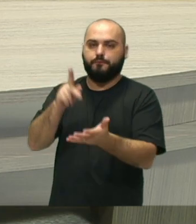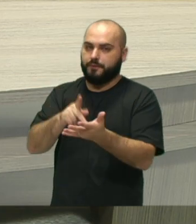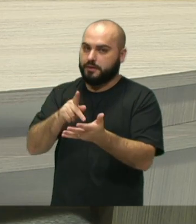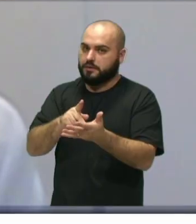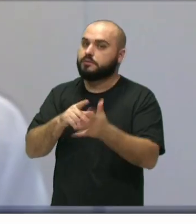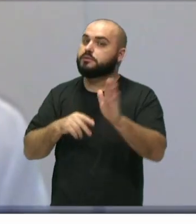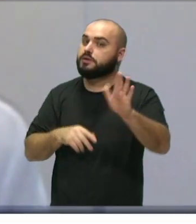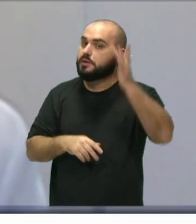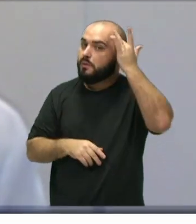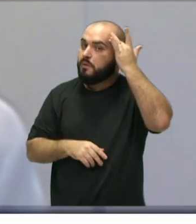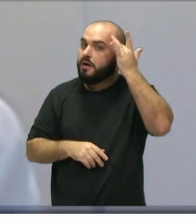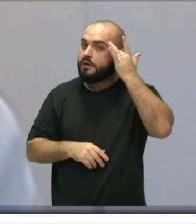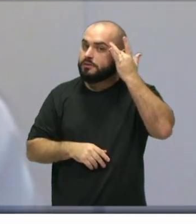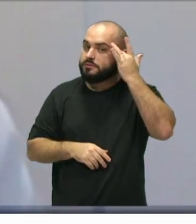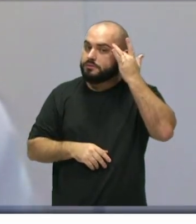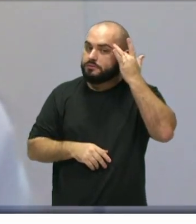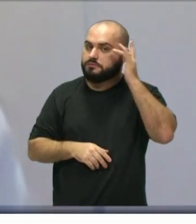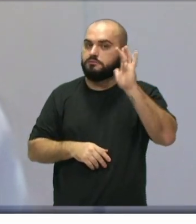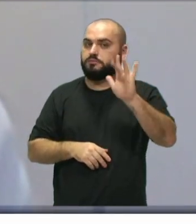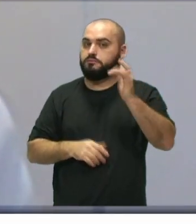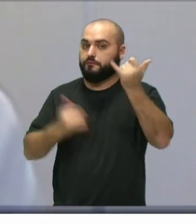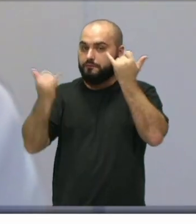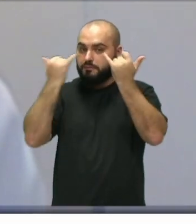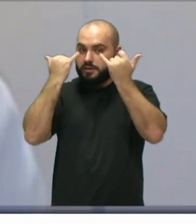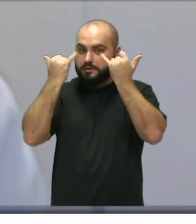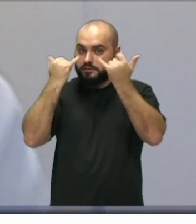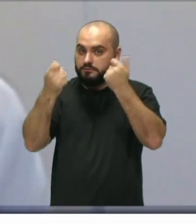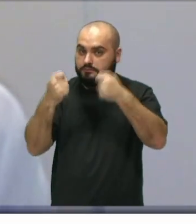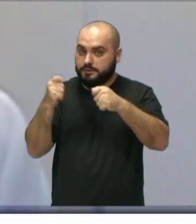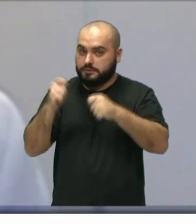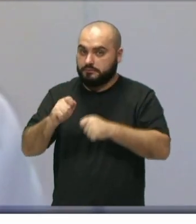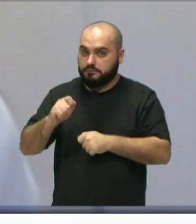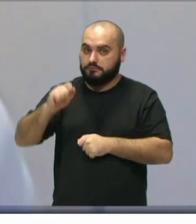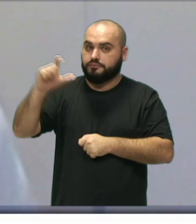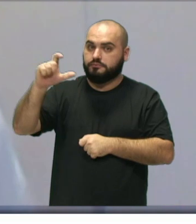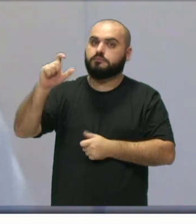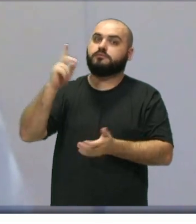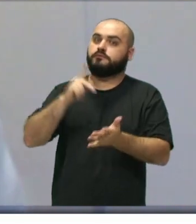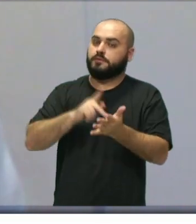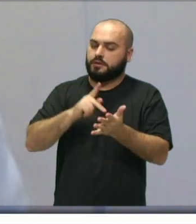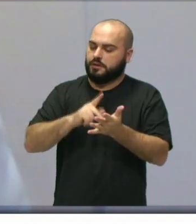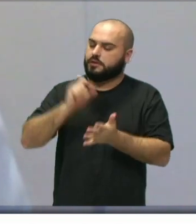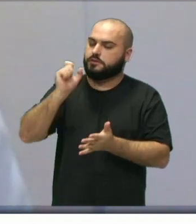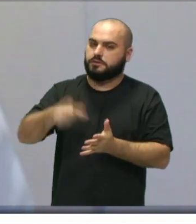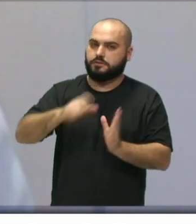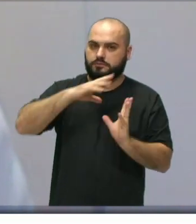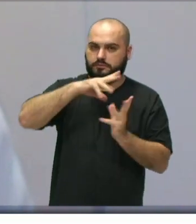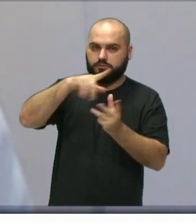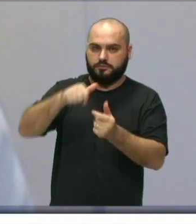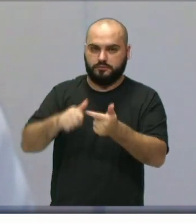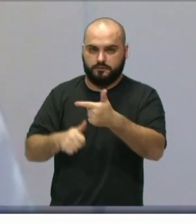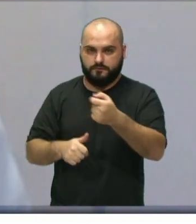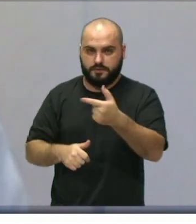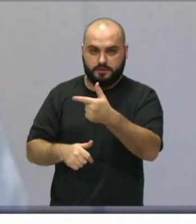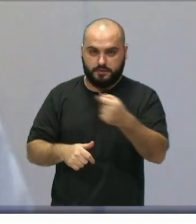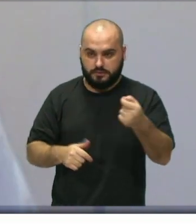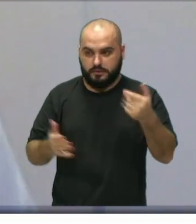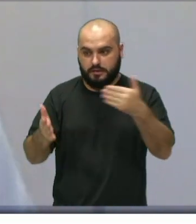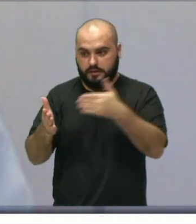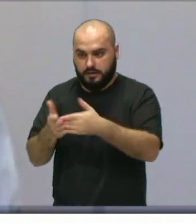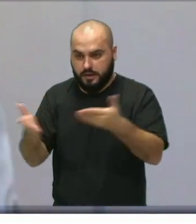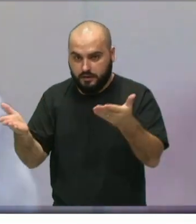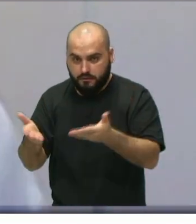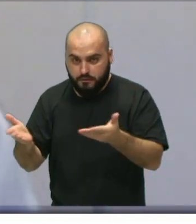dizer que é um dado que não está atualizado e com toda a realidade da pandemia de 2020 até agora, esse